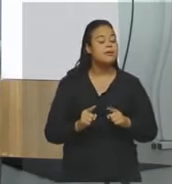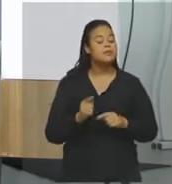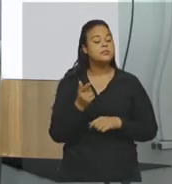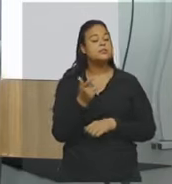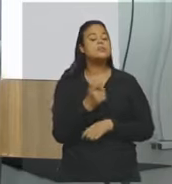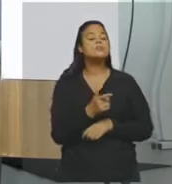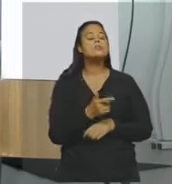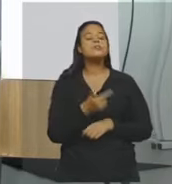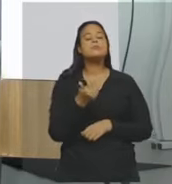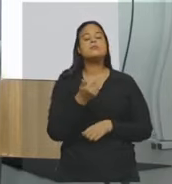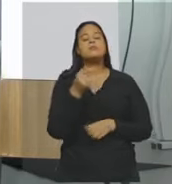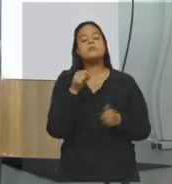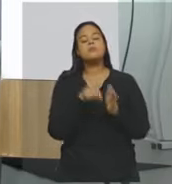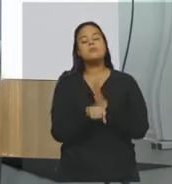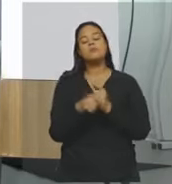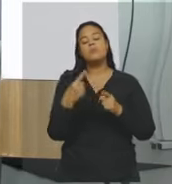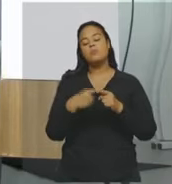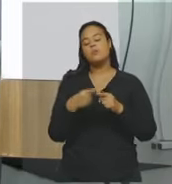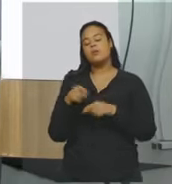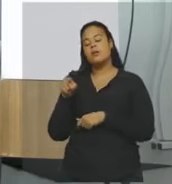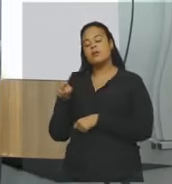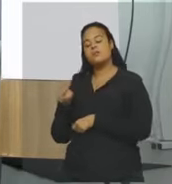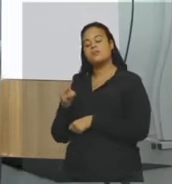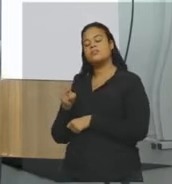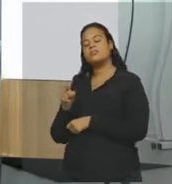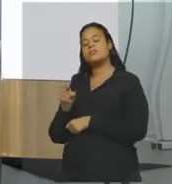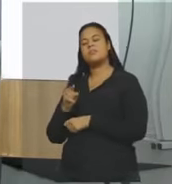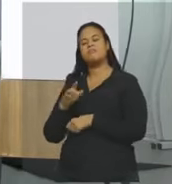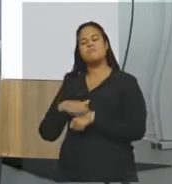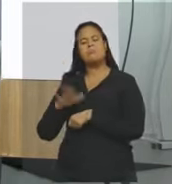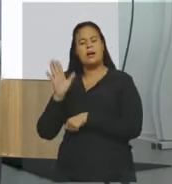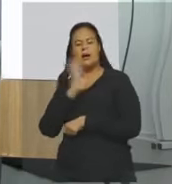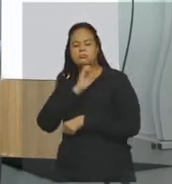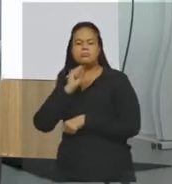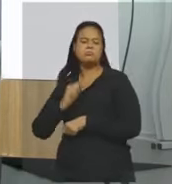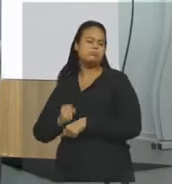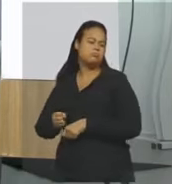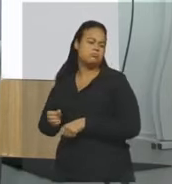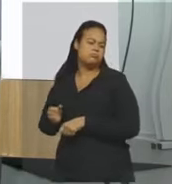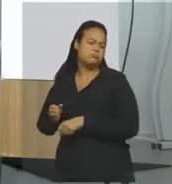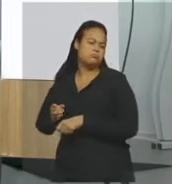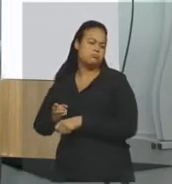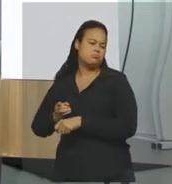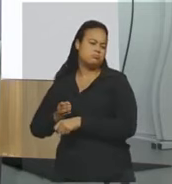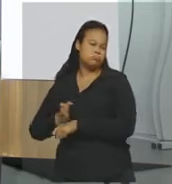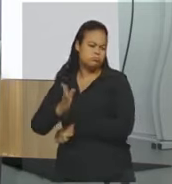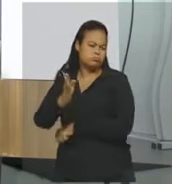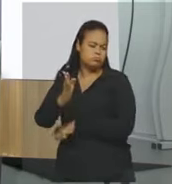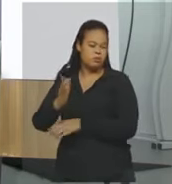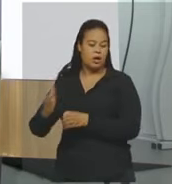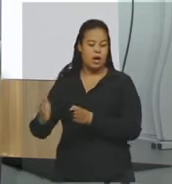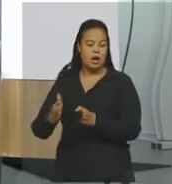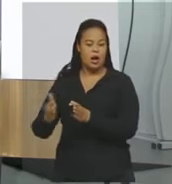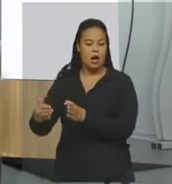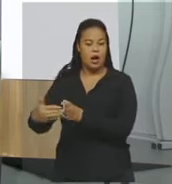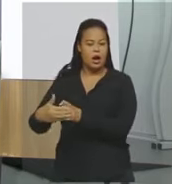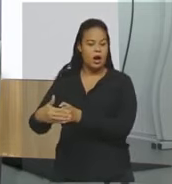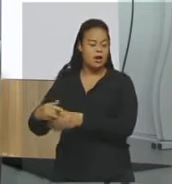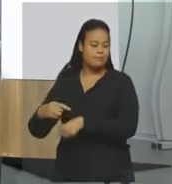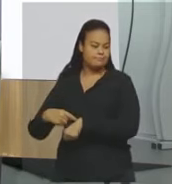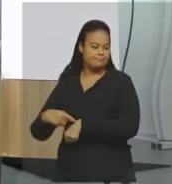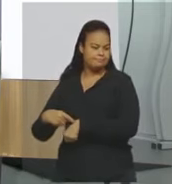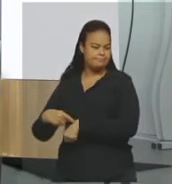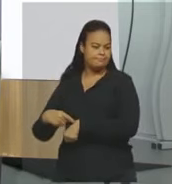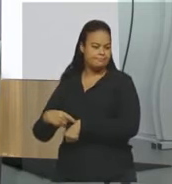Ferrari que vai propiciar que esse carro tenha uma maior velocidade em um curto espaço de tempo?